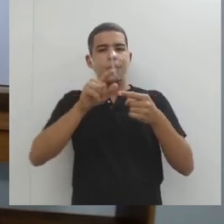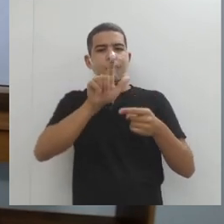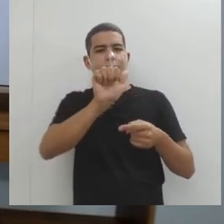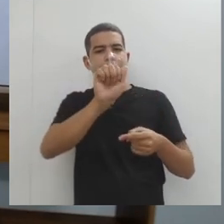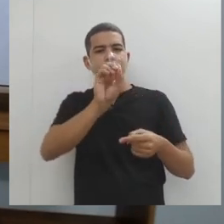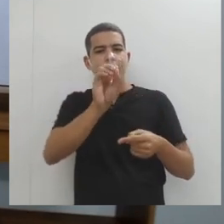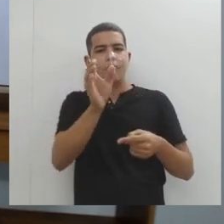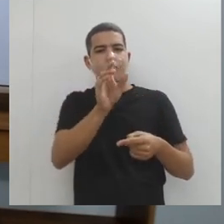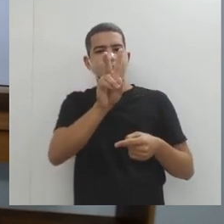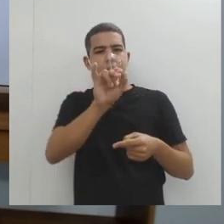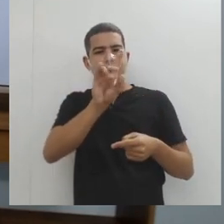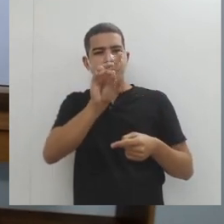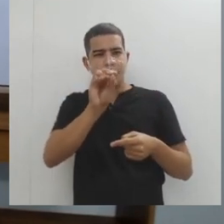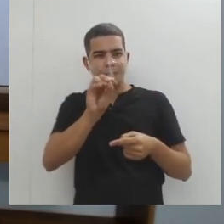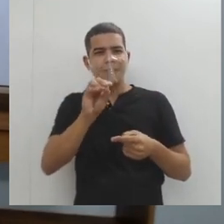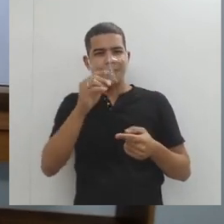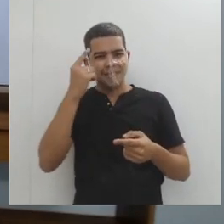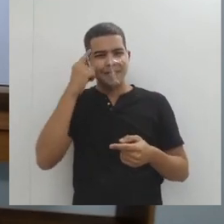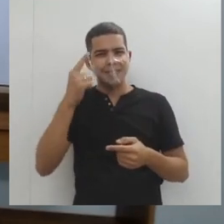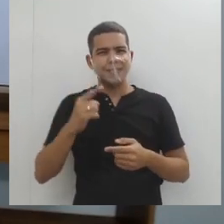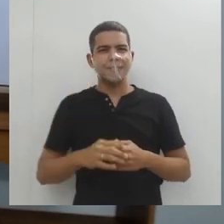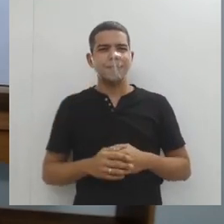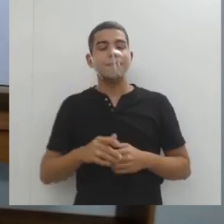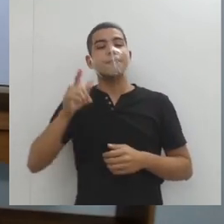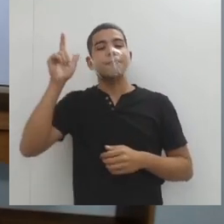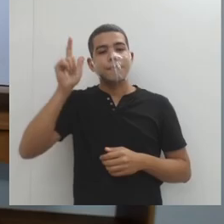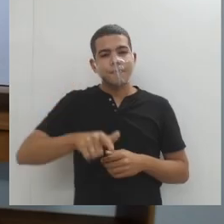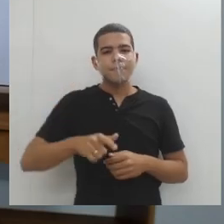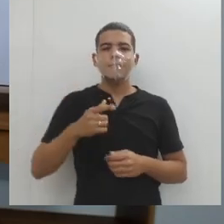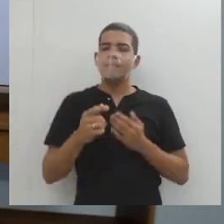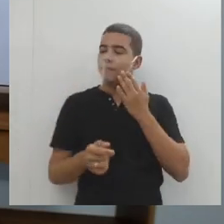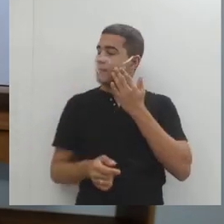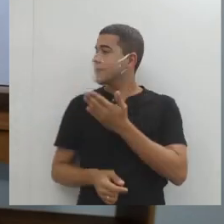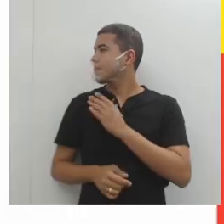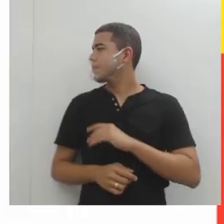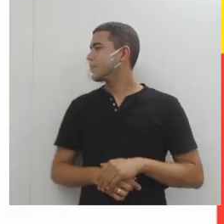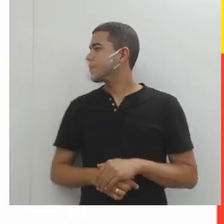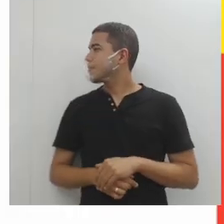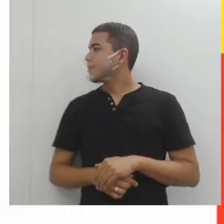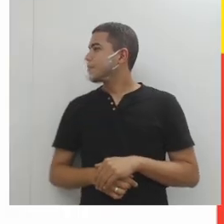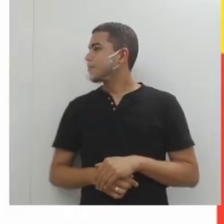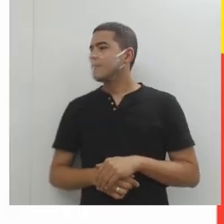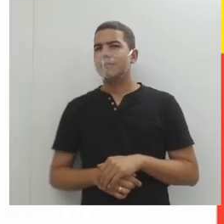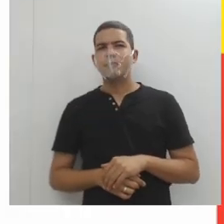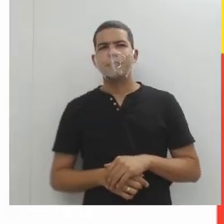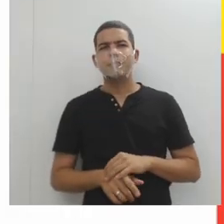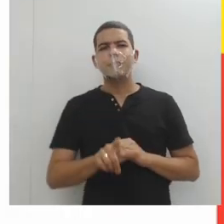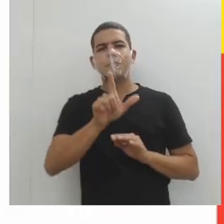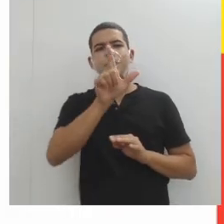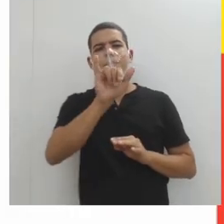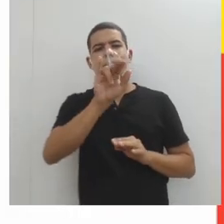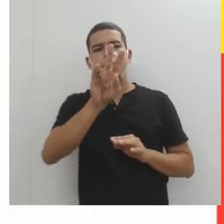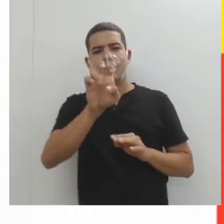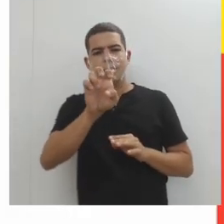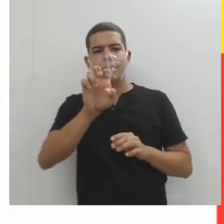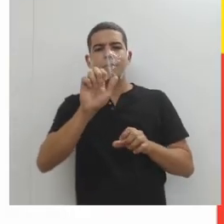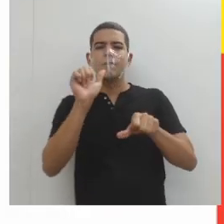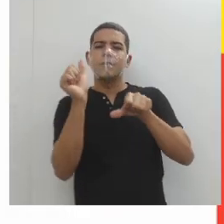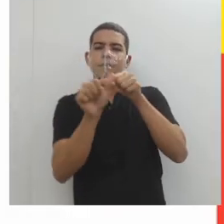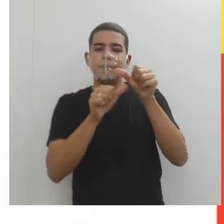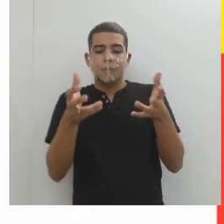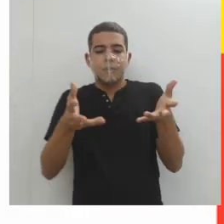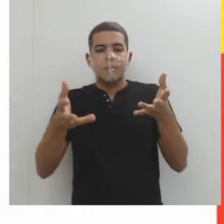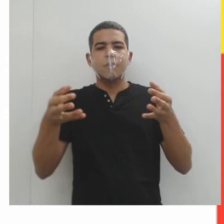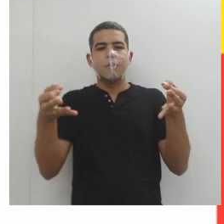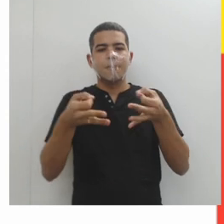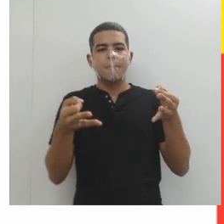vai ser a mesma, ok? E aí, retornando para os slides, ó, a gente tem que transformar esse live aí no presente perfeito, tá?